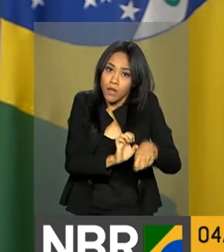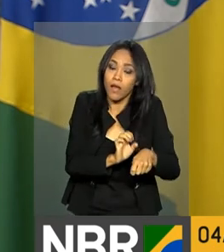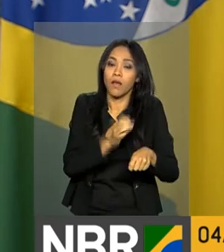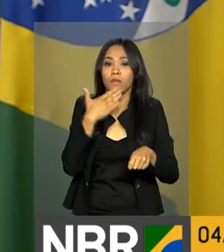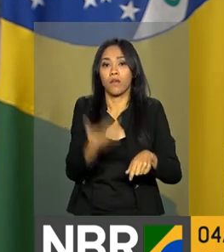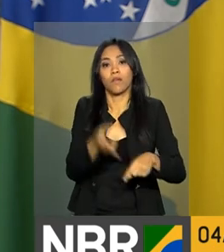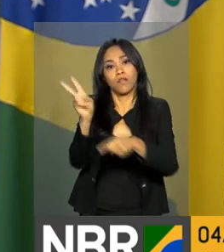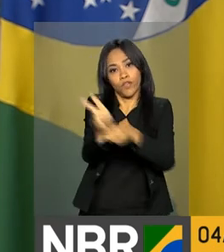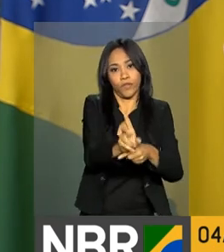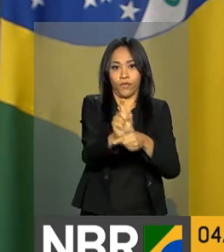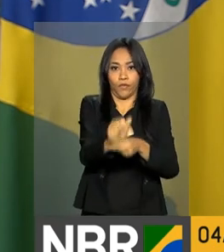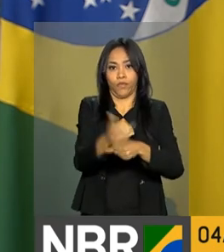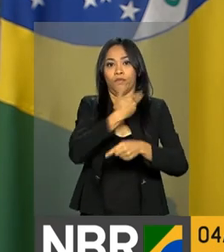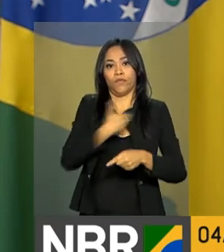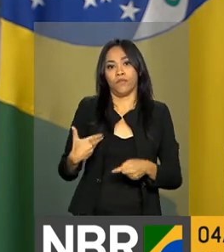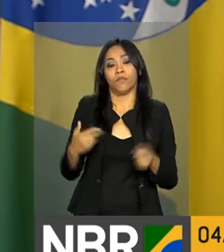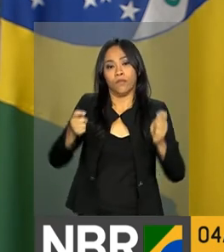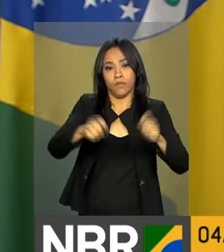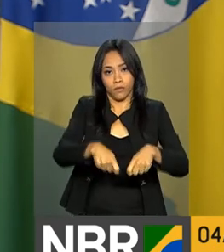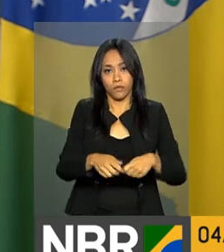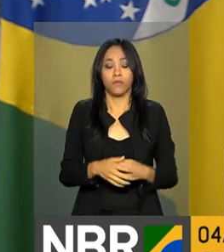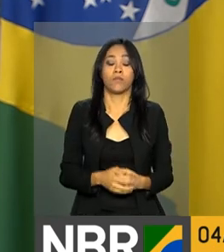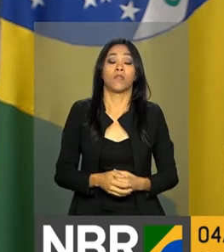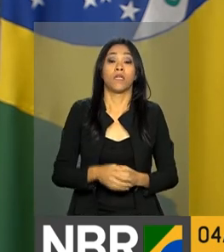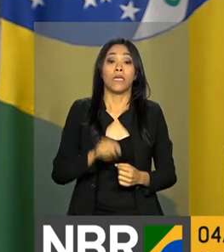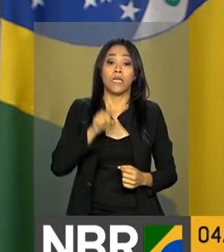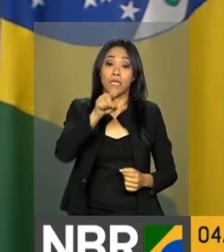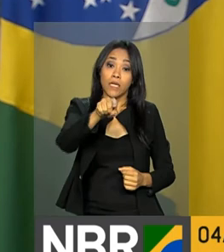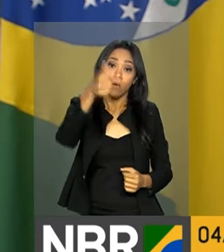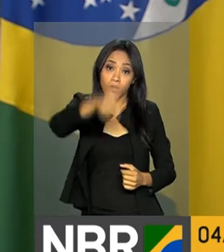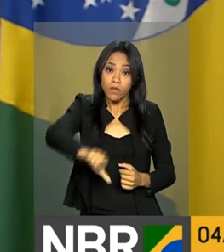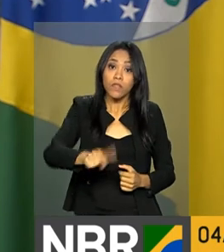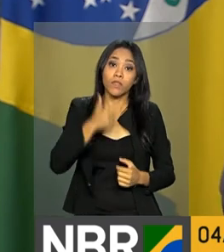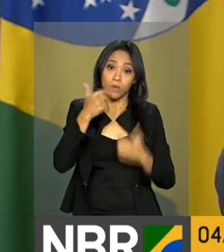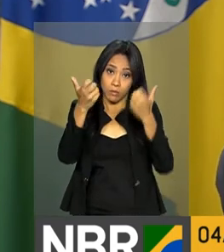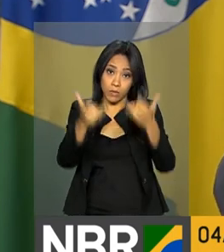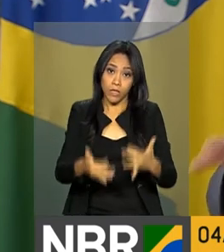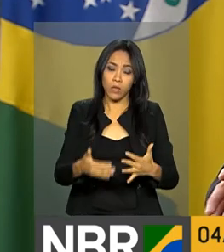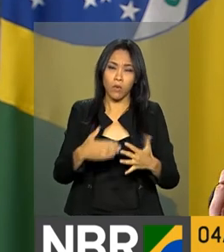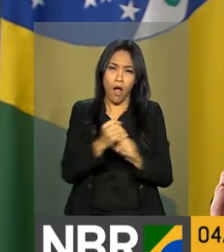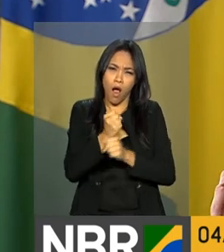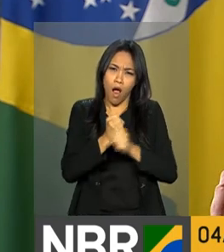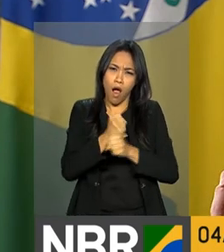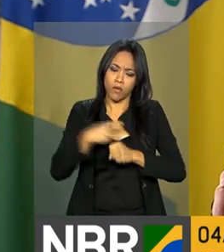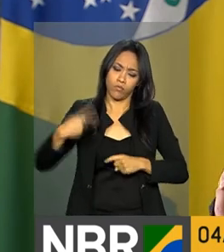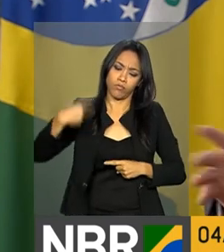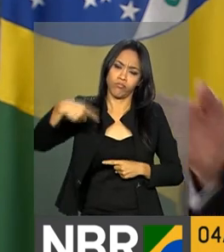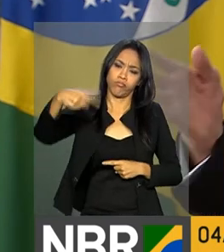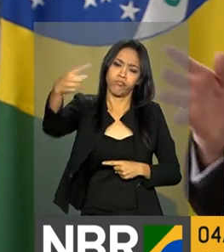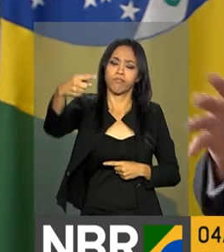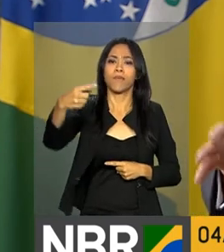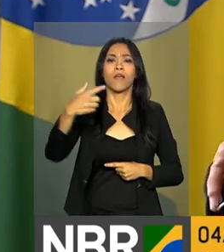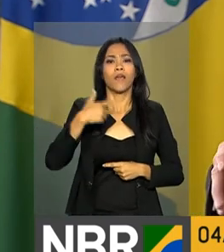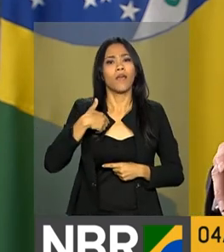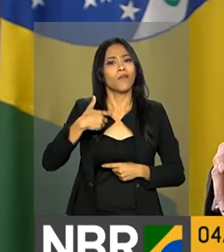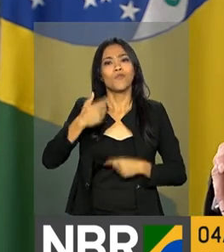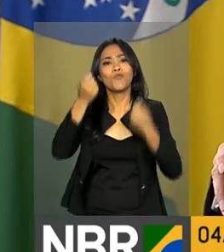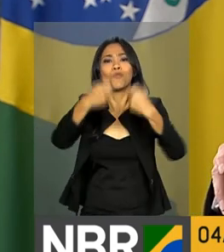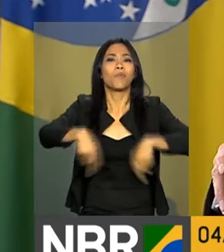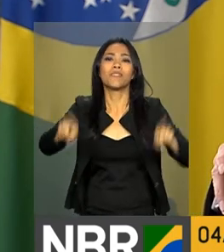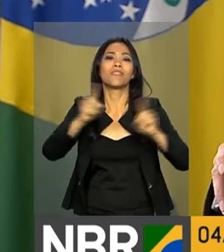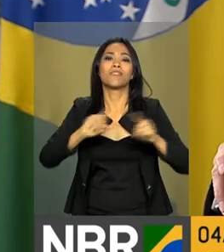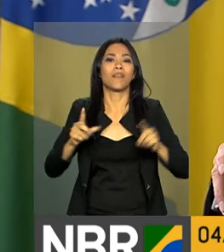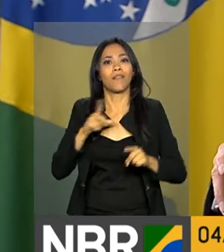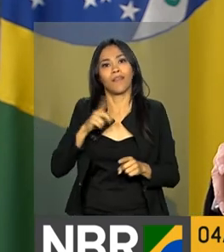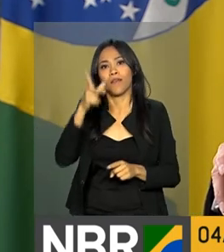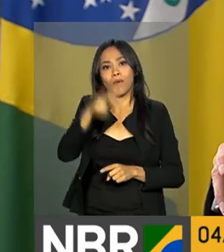e o sonho dizer eu naquela ocasião e repito agora é que é daqui a alguns anos nós não precisamos mais ter um programa